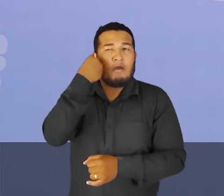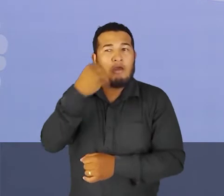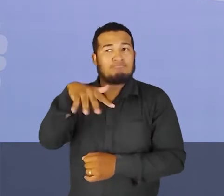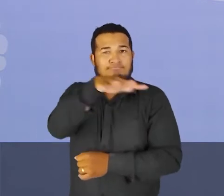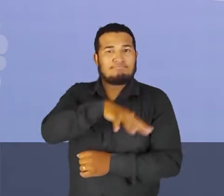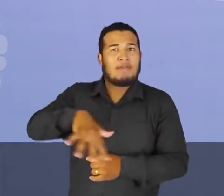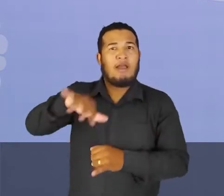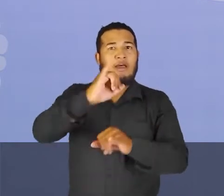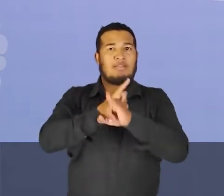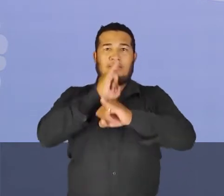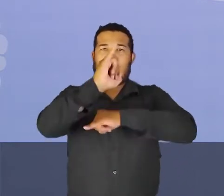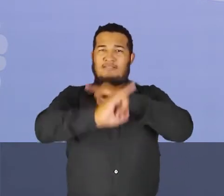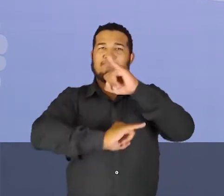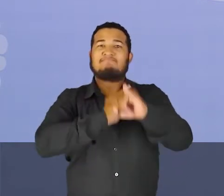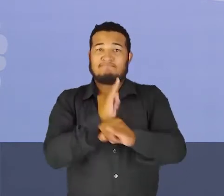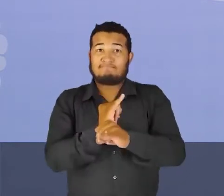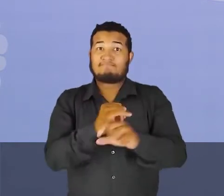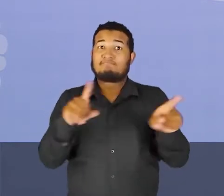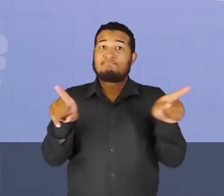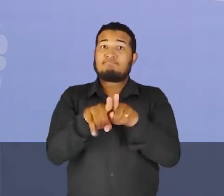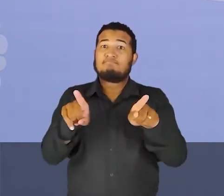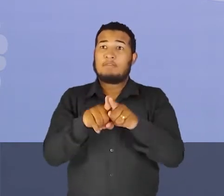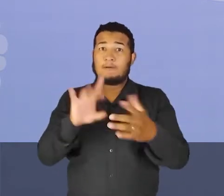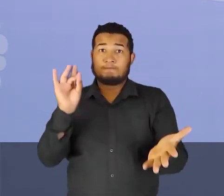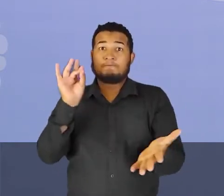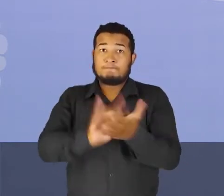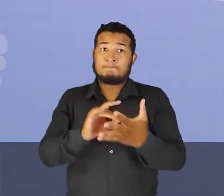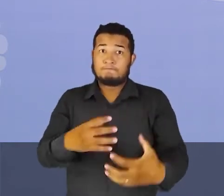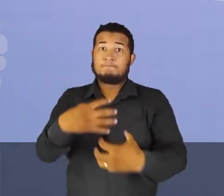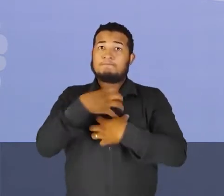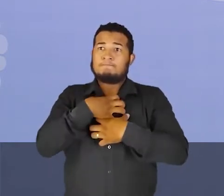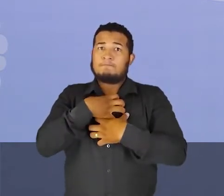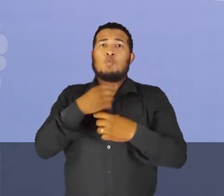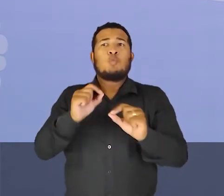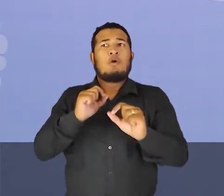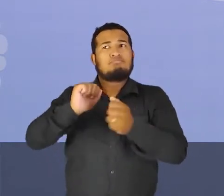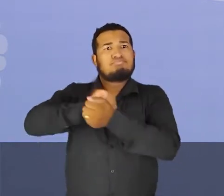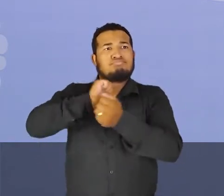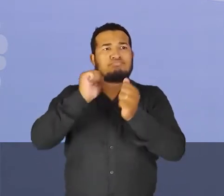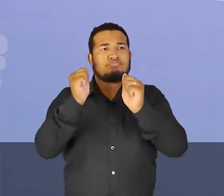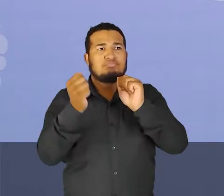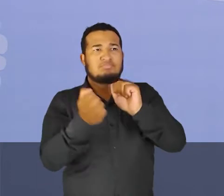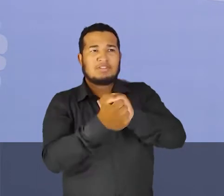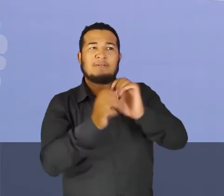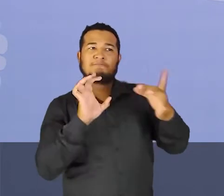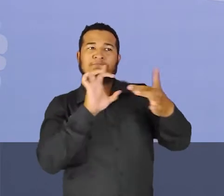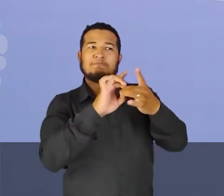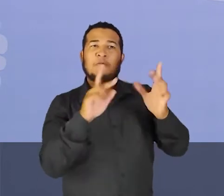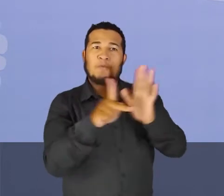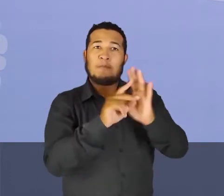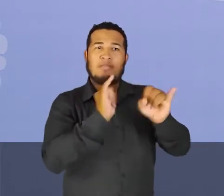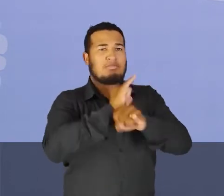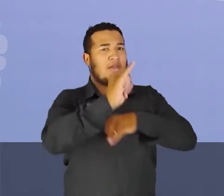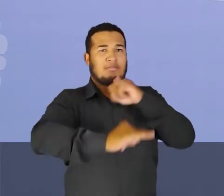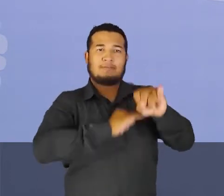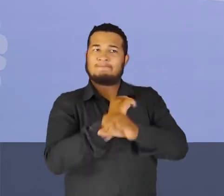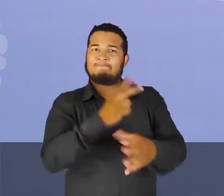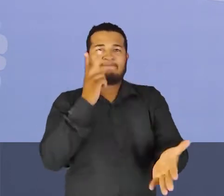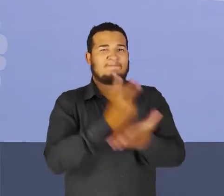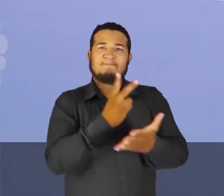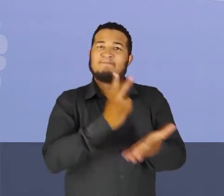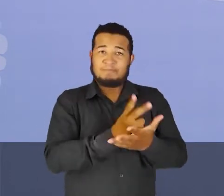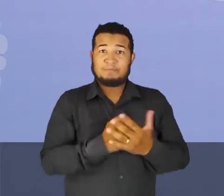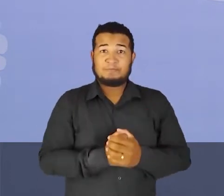experiência com o universo virtual e a sua própria realidade passa, então, pelo virtual, né, o tempo todo.